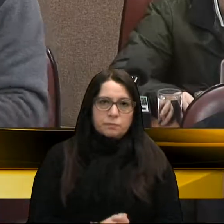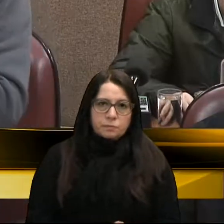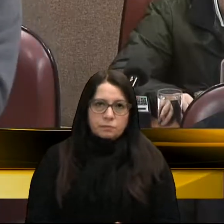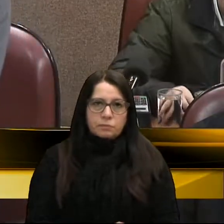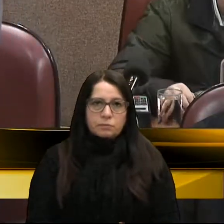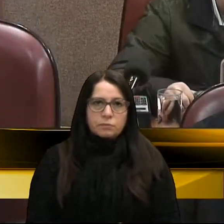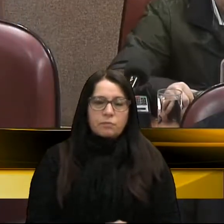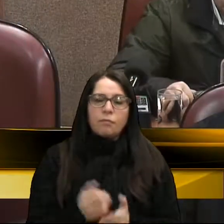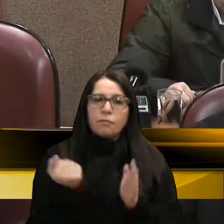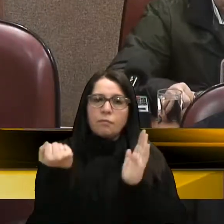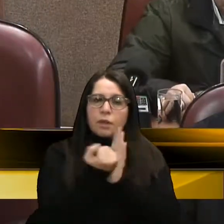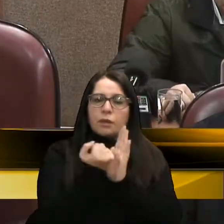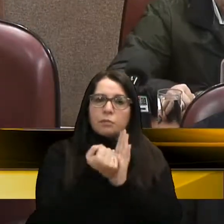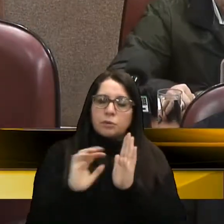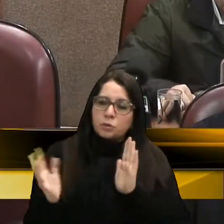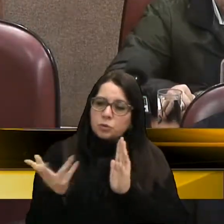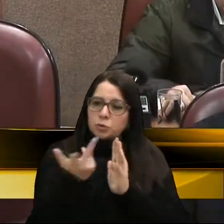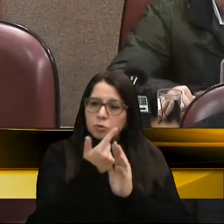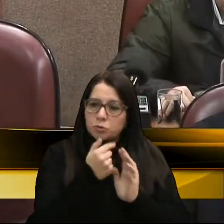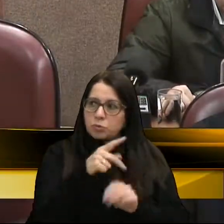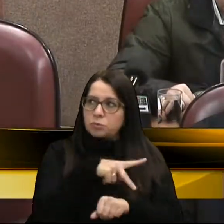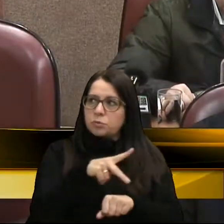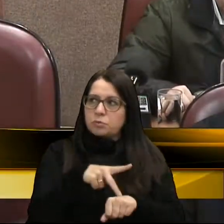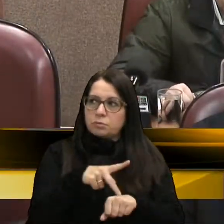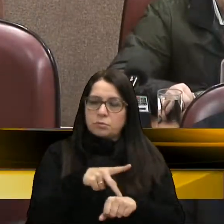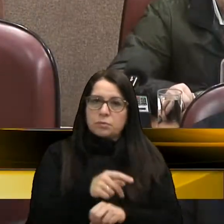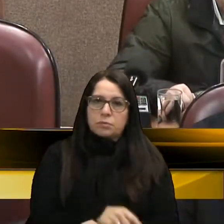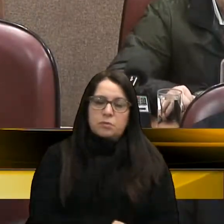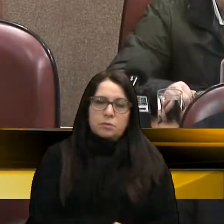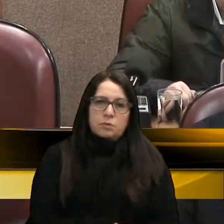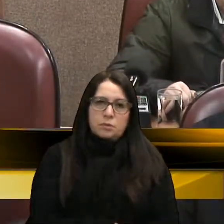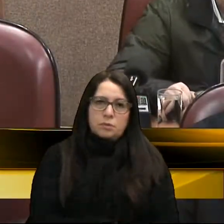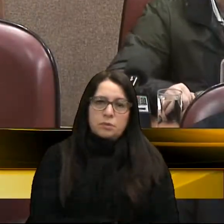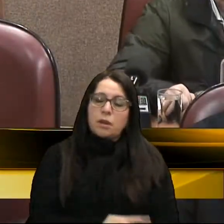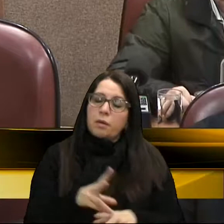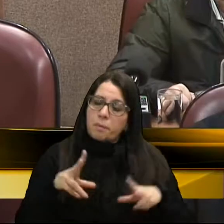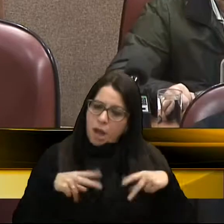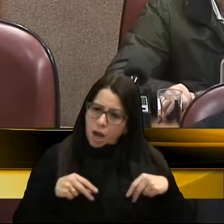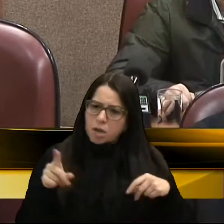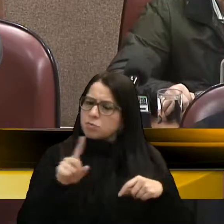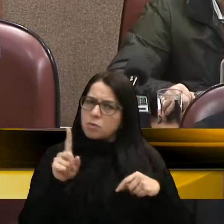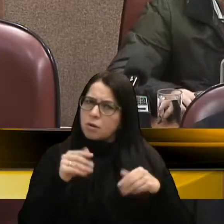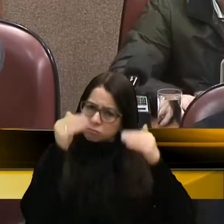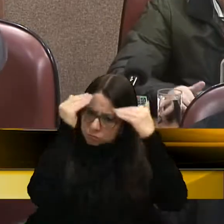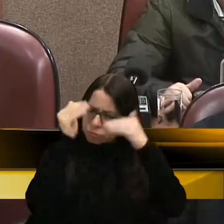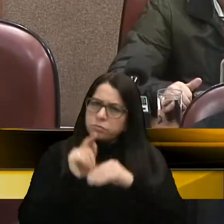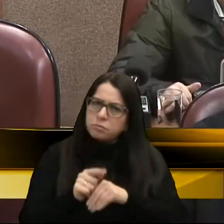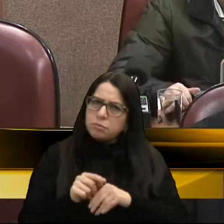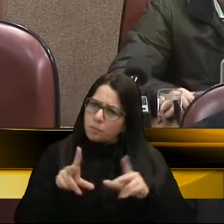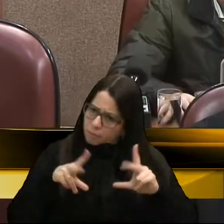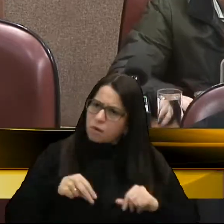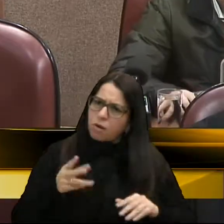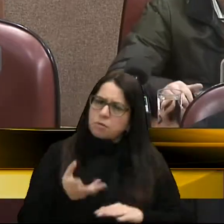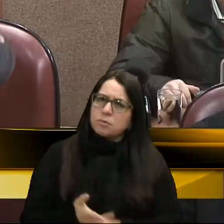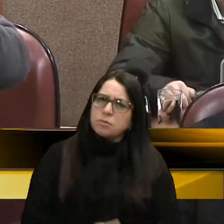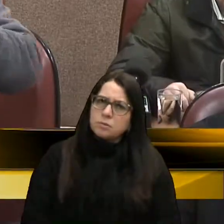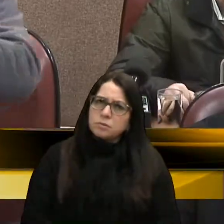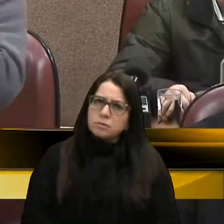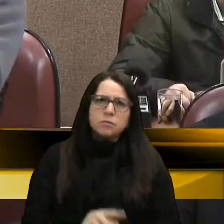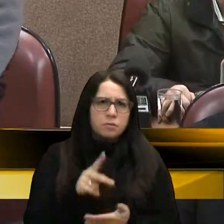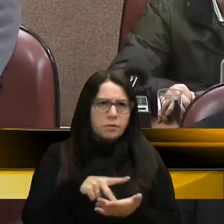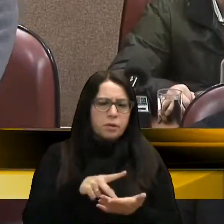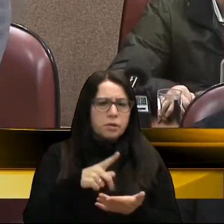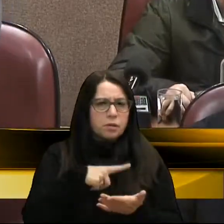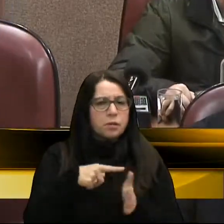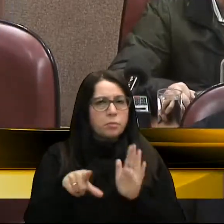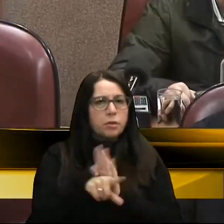É um símbolo de toda uma nação. Merece ou não merece o respeito? Merece. Tanto é verdade que existe